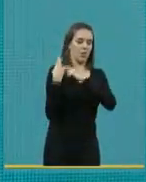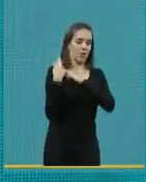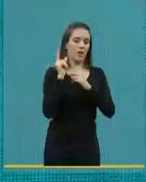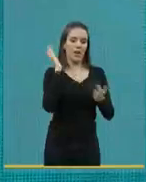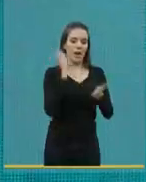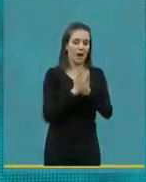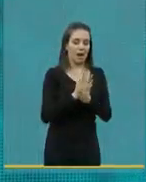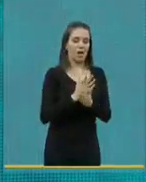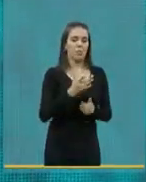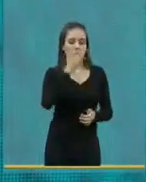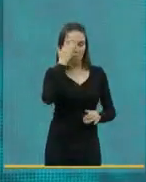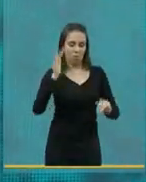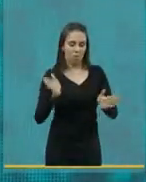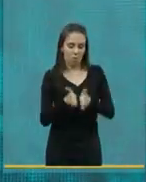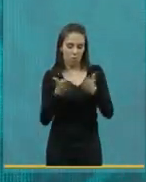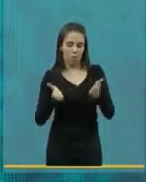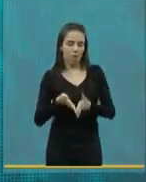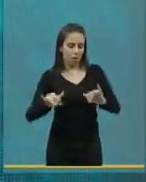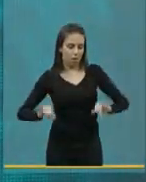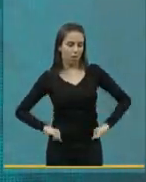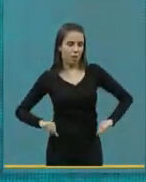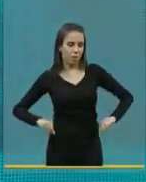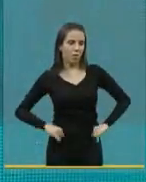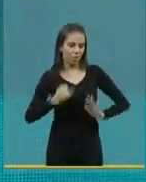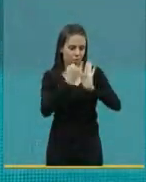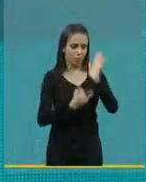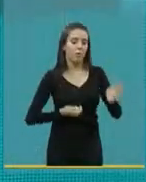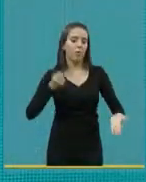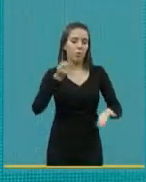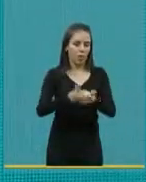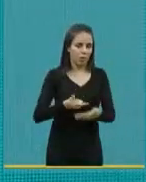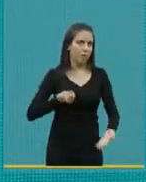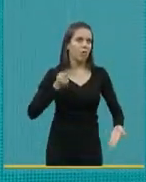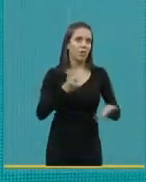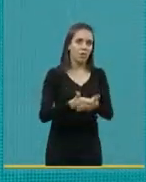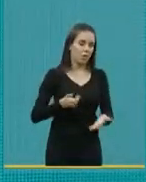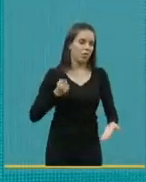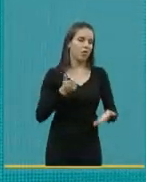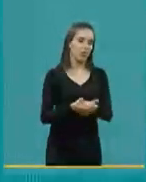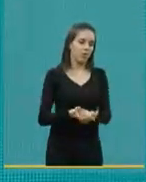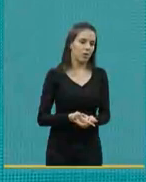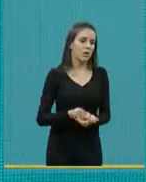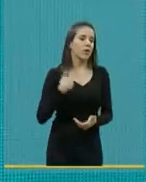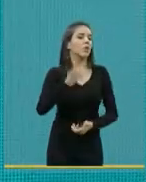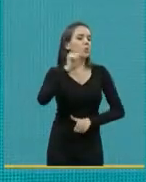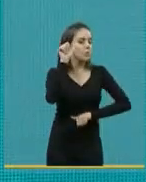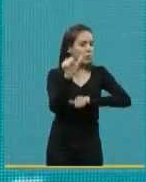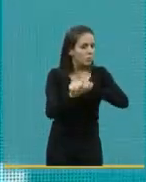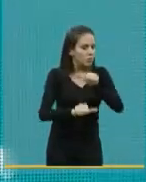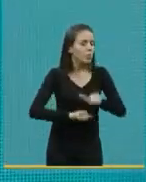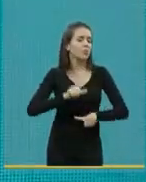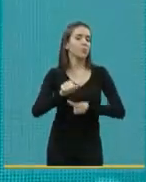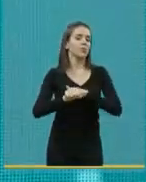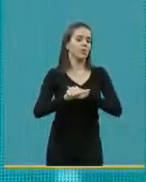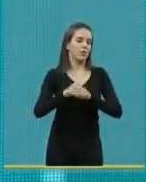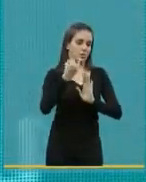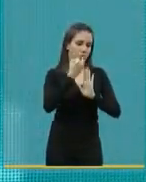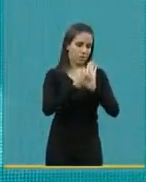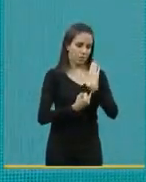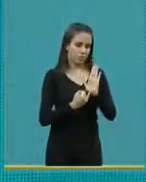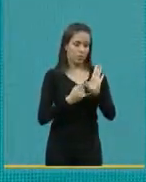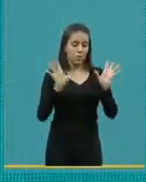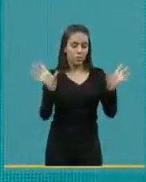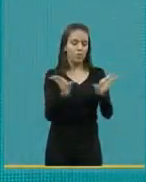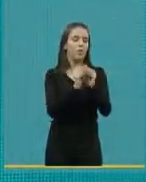tributária porque os mais pobres é que pagam mais vamos fazer uma reforma tributária que ajude na simplificação